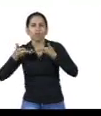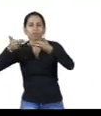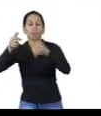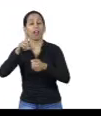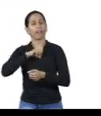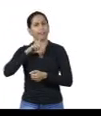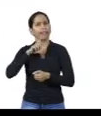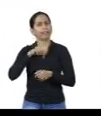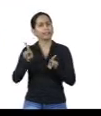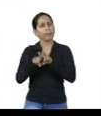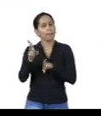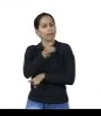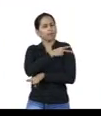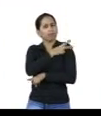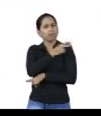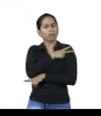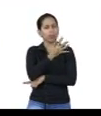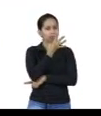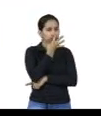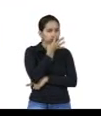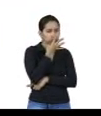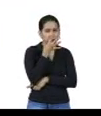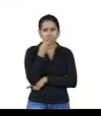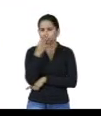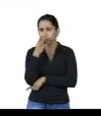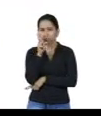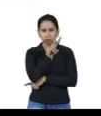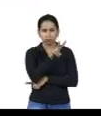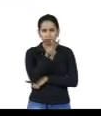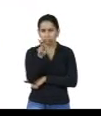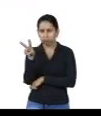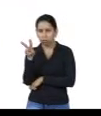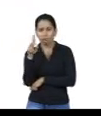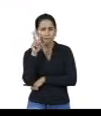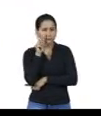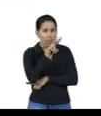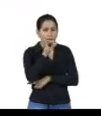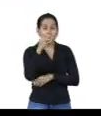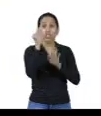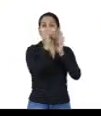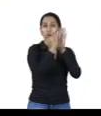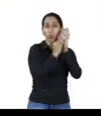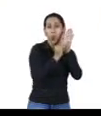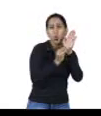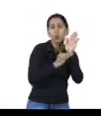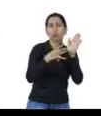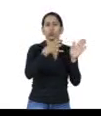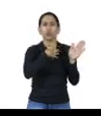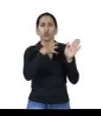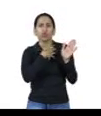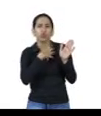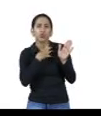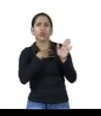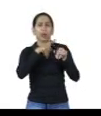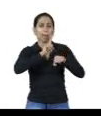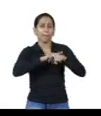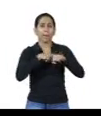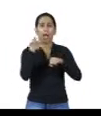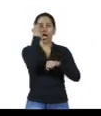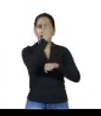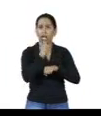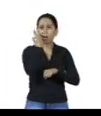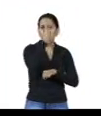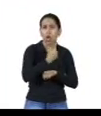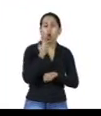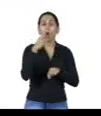supervisão de profissional legalmente habilitado, que se responsabilizará pela adequação do conteúdo, forma, carga horária,